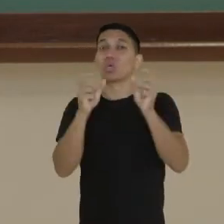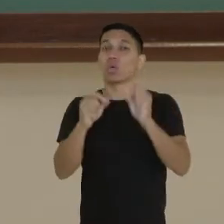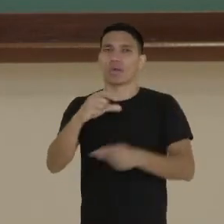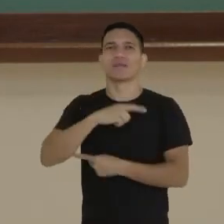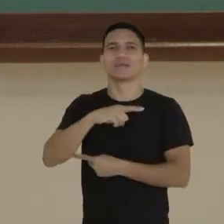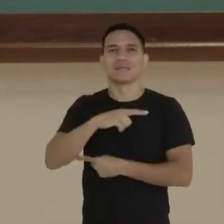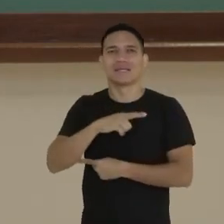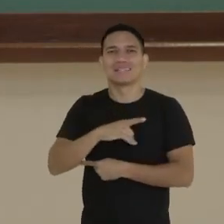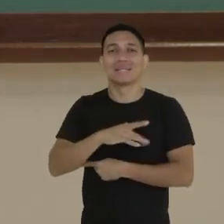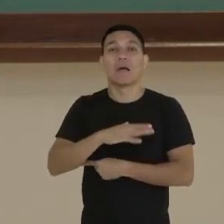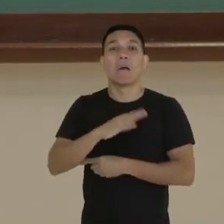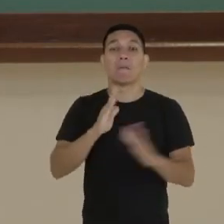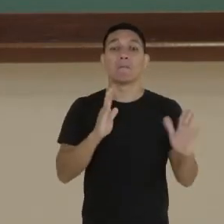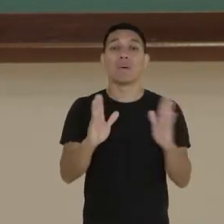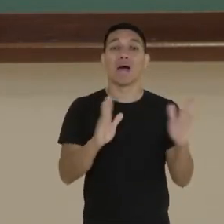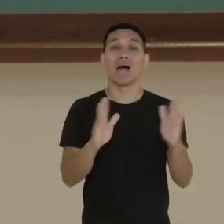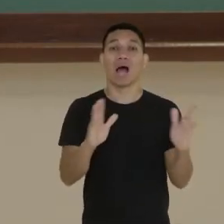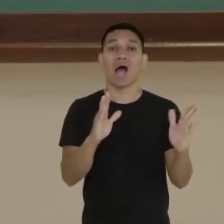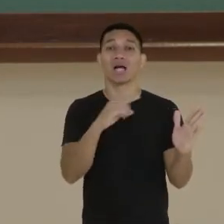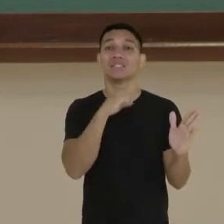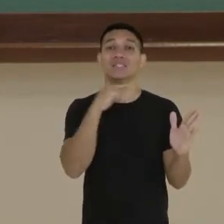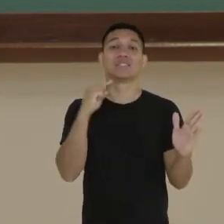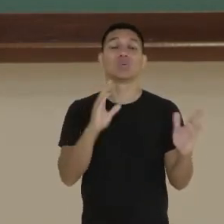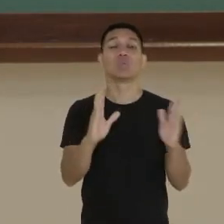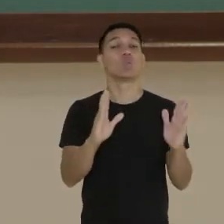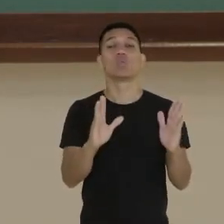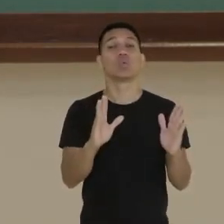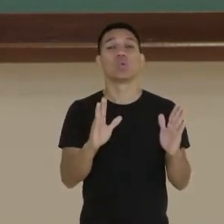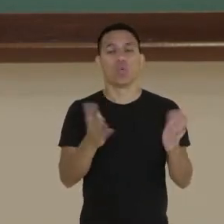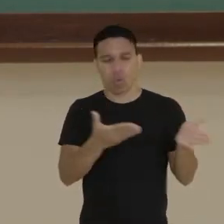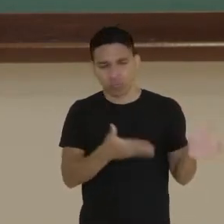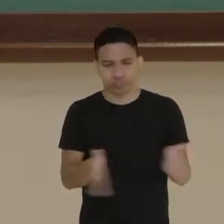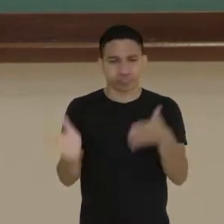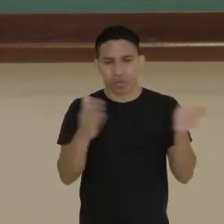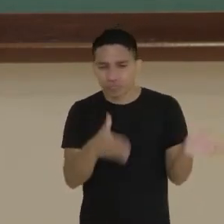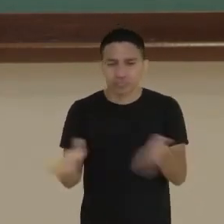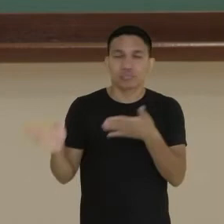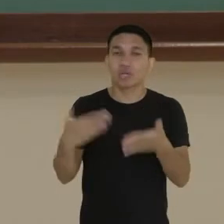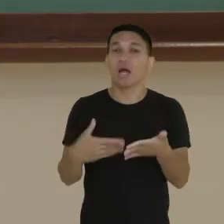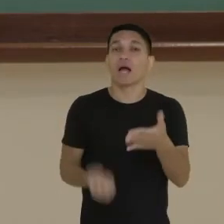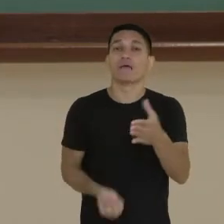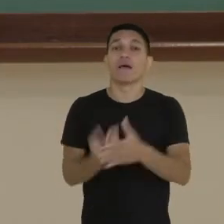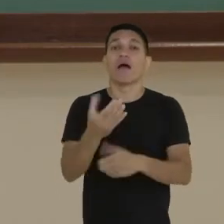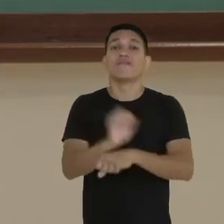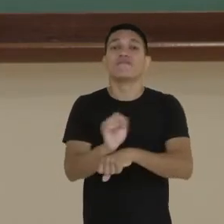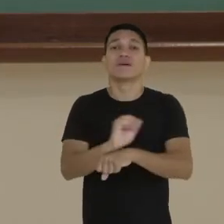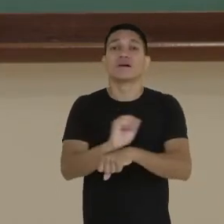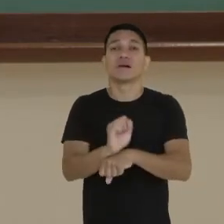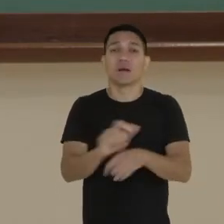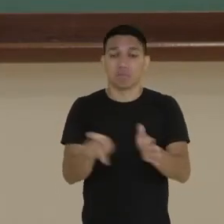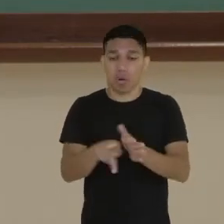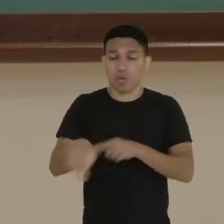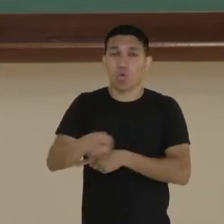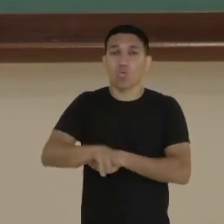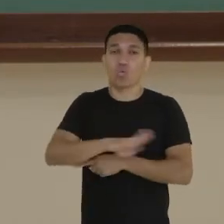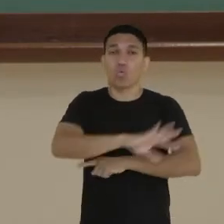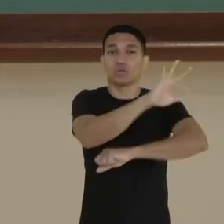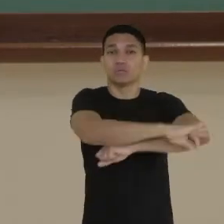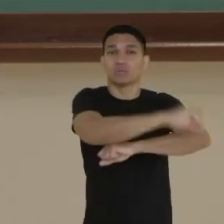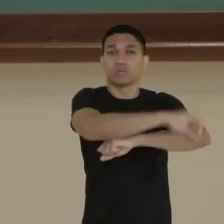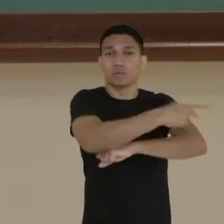data limite para a produção, por exemplo, de veículos movidos a motor a combustão. Hoje nós